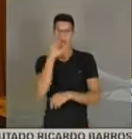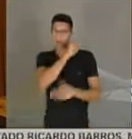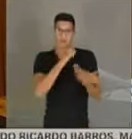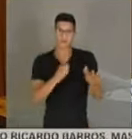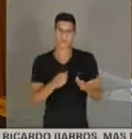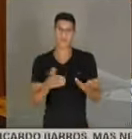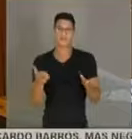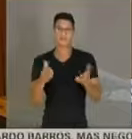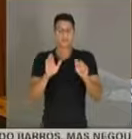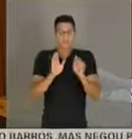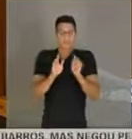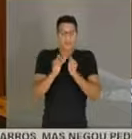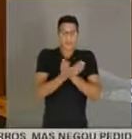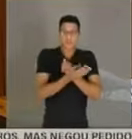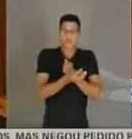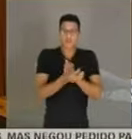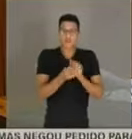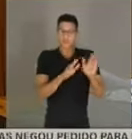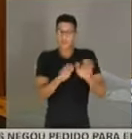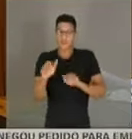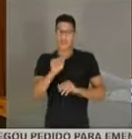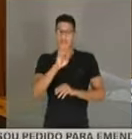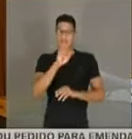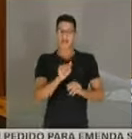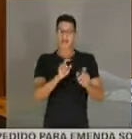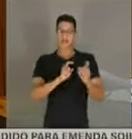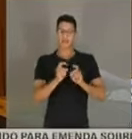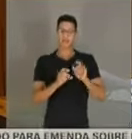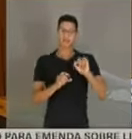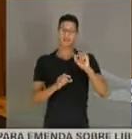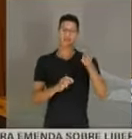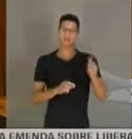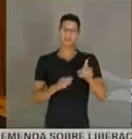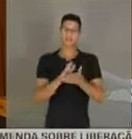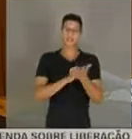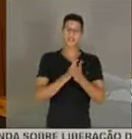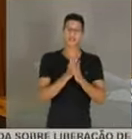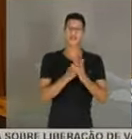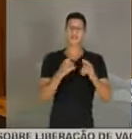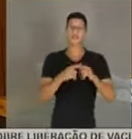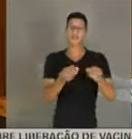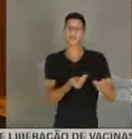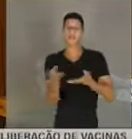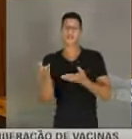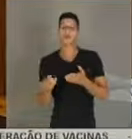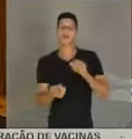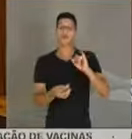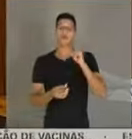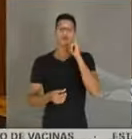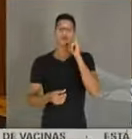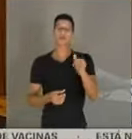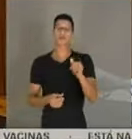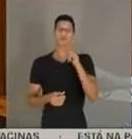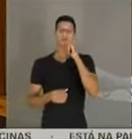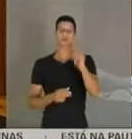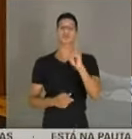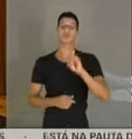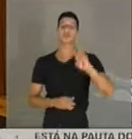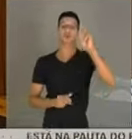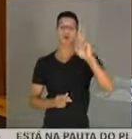mágica, às escondidas, escondendo atas de reunião. Se não tinha nada a temer, por que não vem a público? Se tem o que dizer, diga,